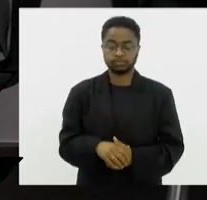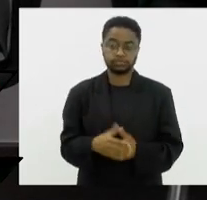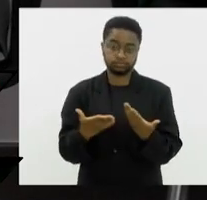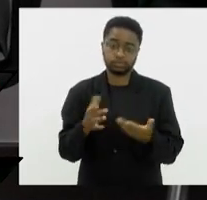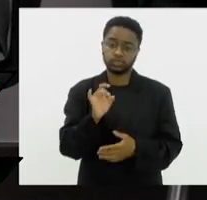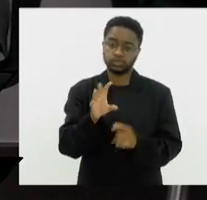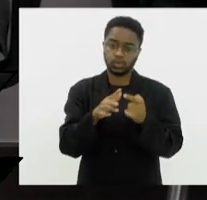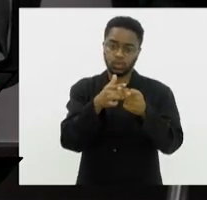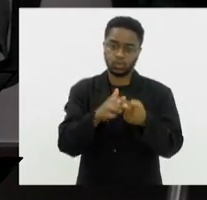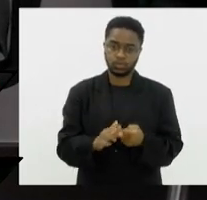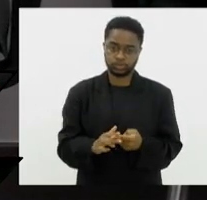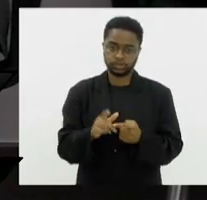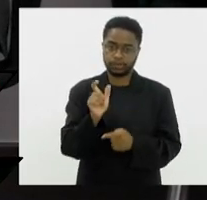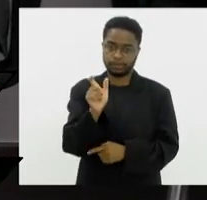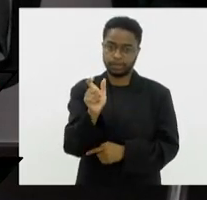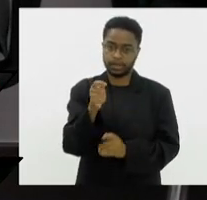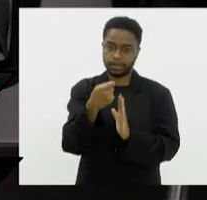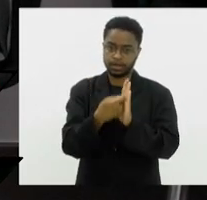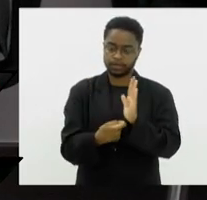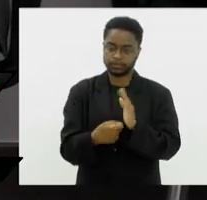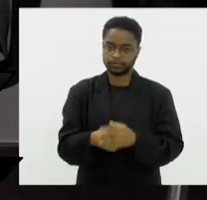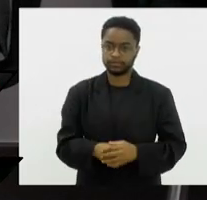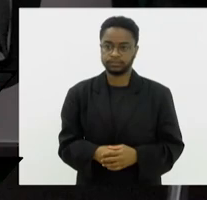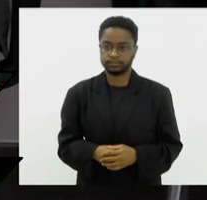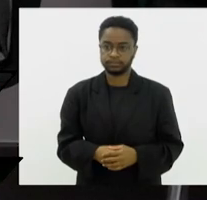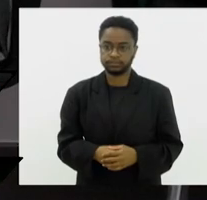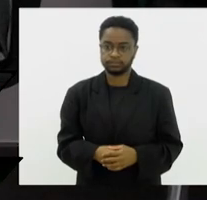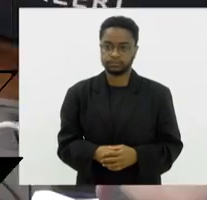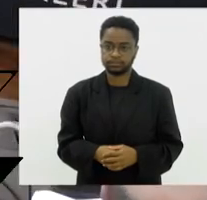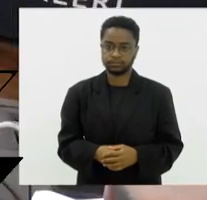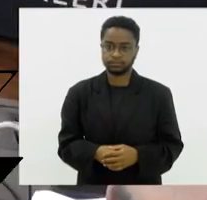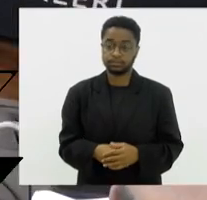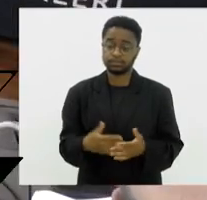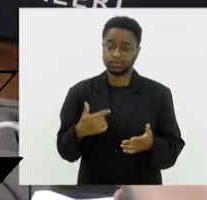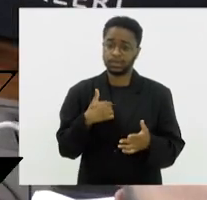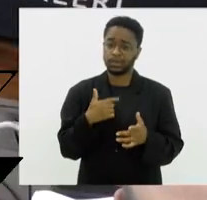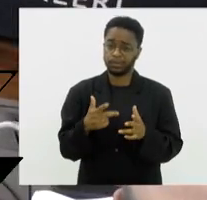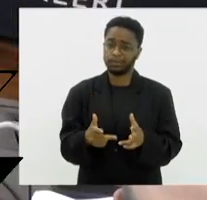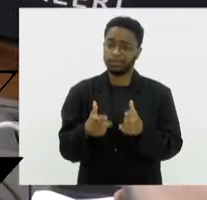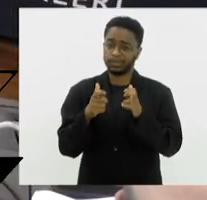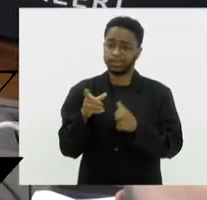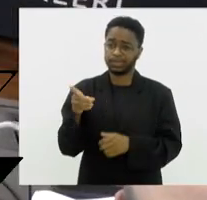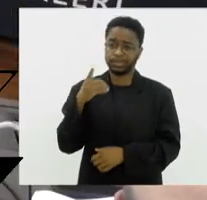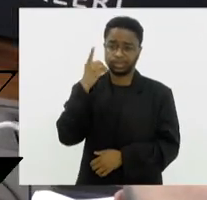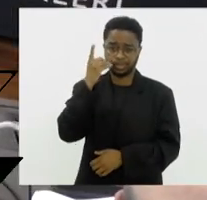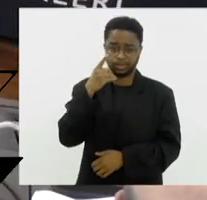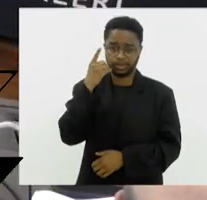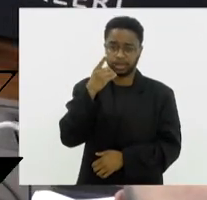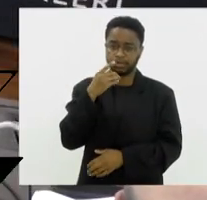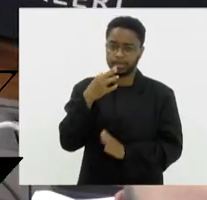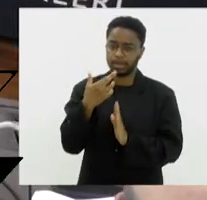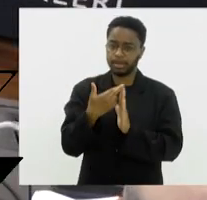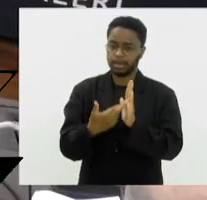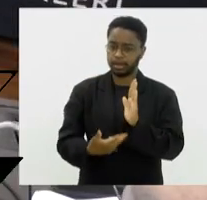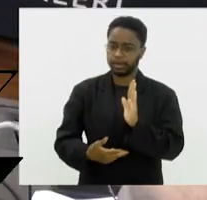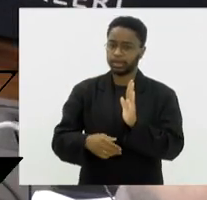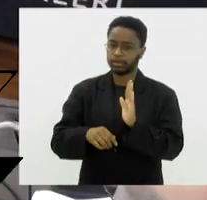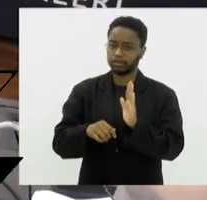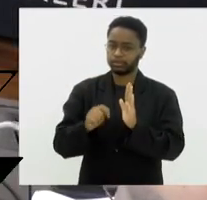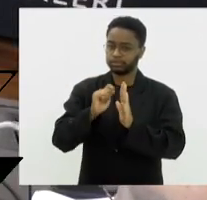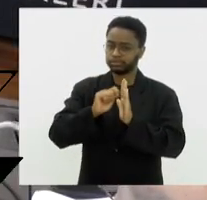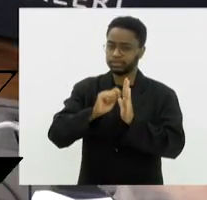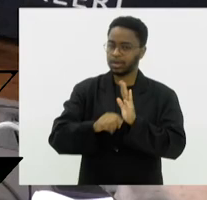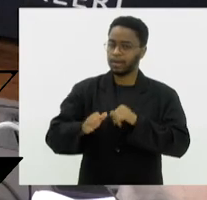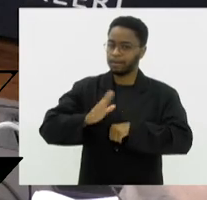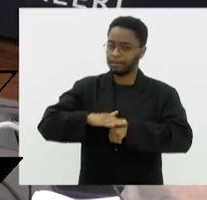apenas correção de redação. Eu estou agora constatando que o deputado está relatando em causa própria, porque o deputado Luiz Paulo,